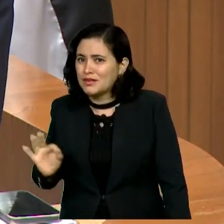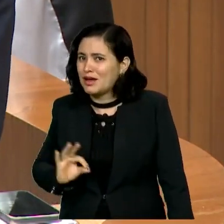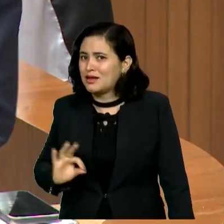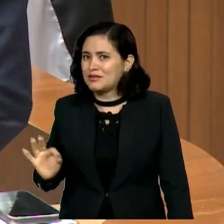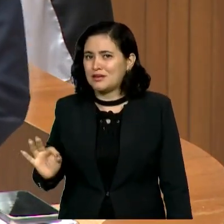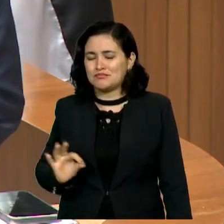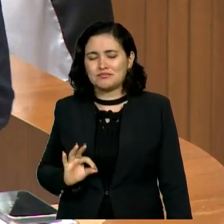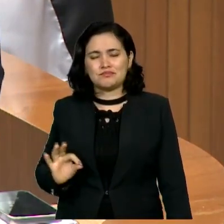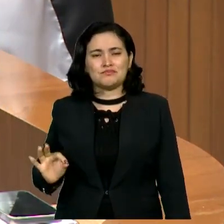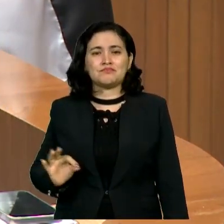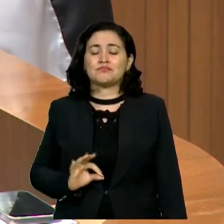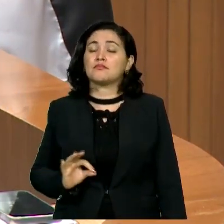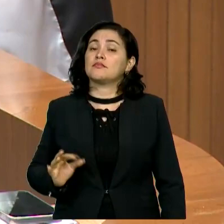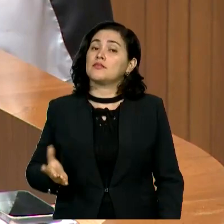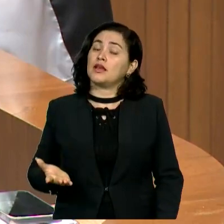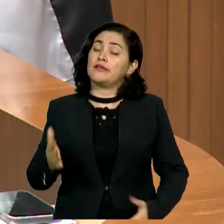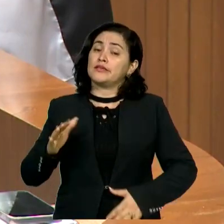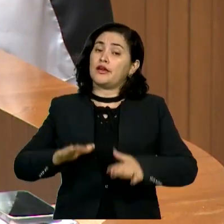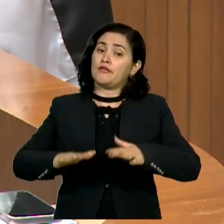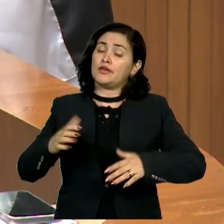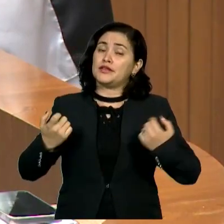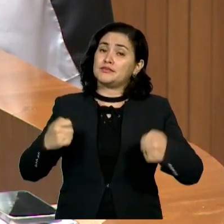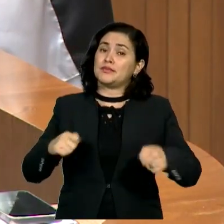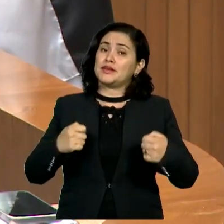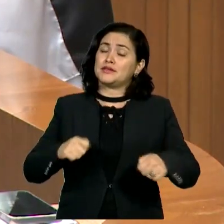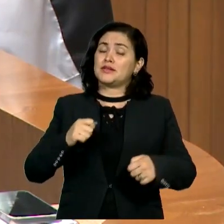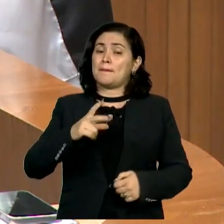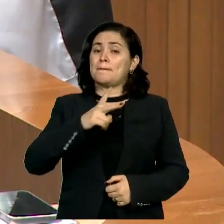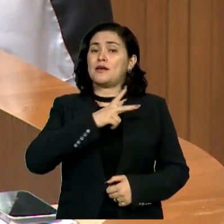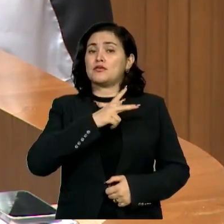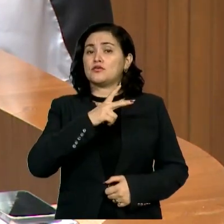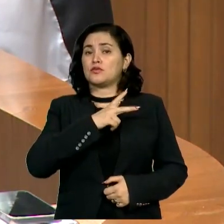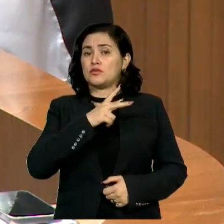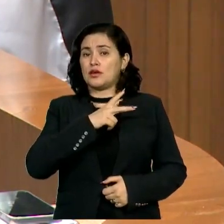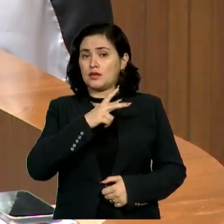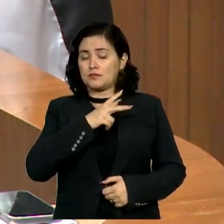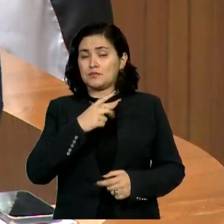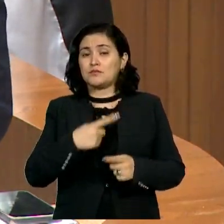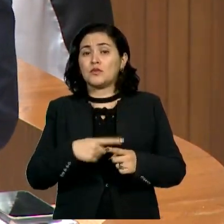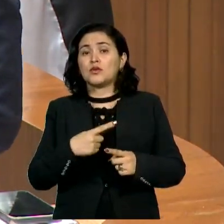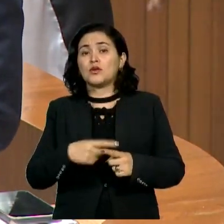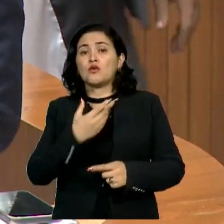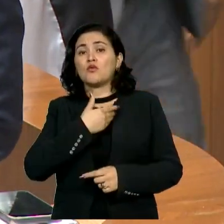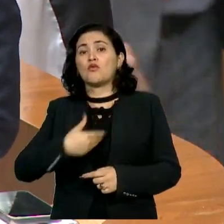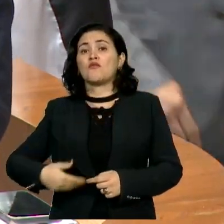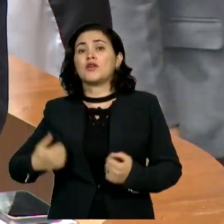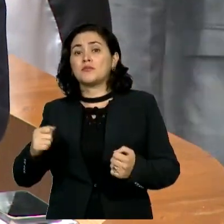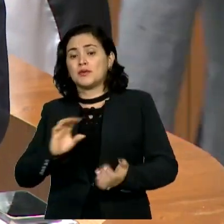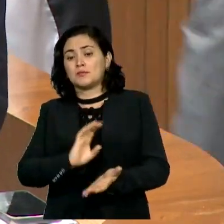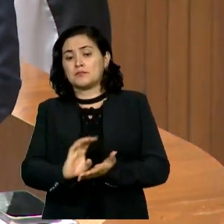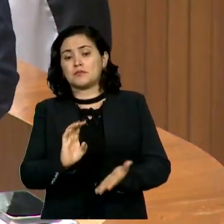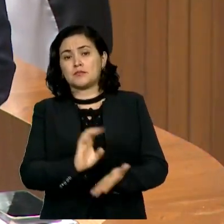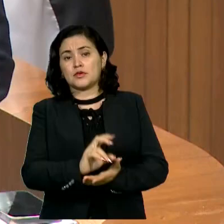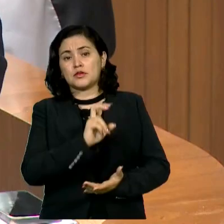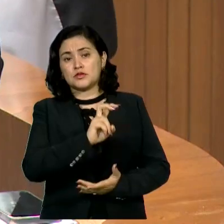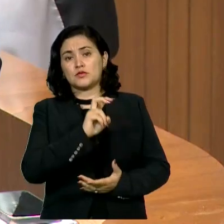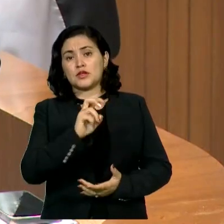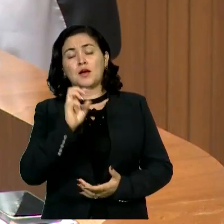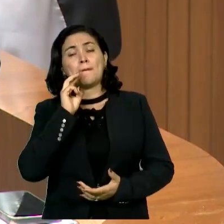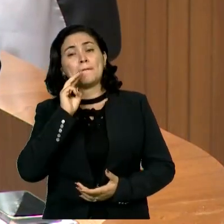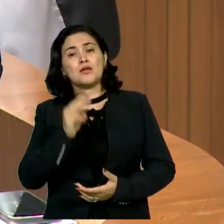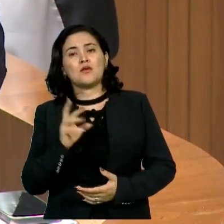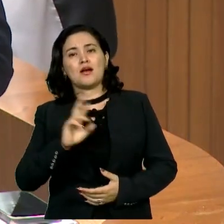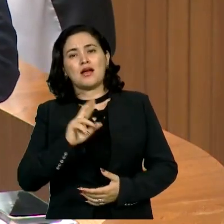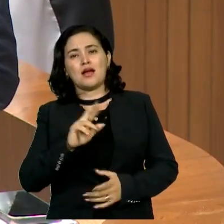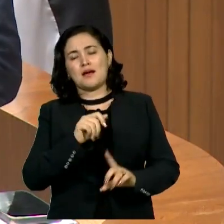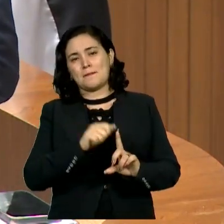privatização, porque para ela funcionar, precisa de 55 milhões de reais por mês para fazer o mínimo do serviço.